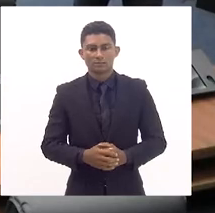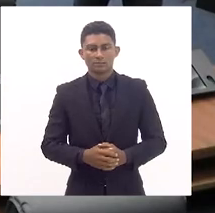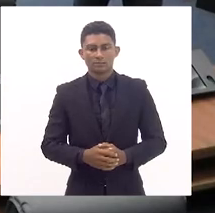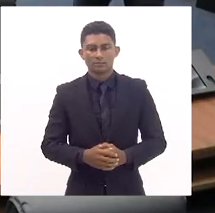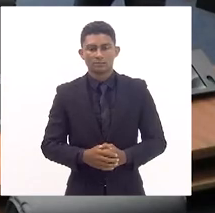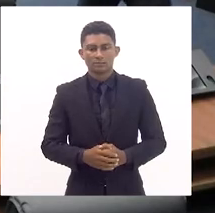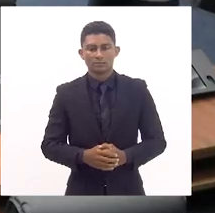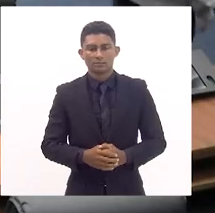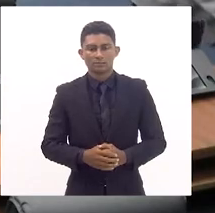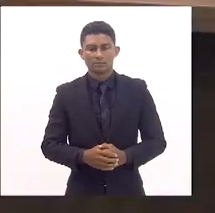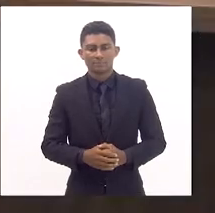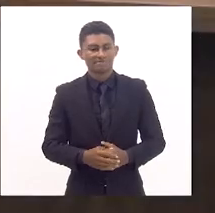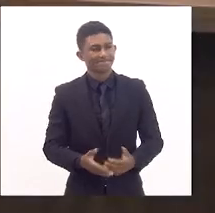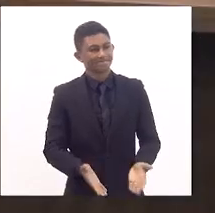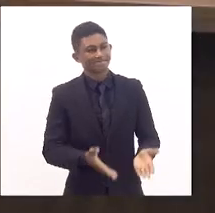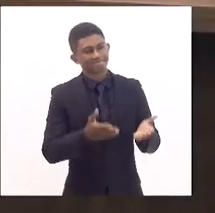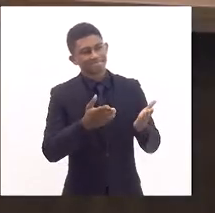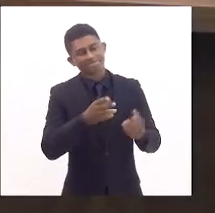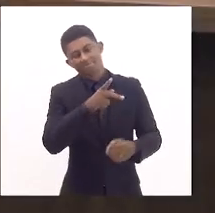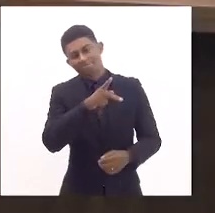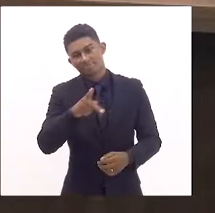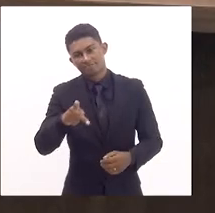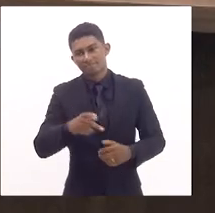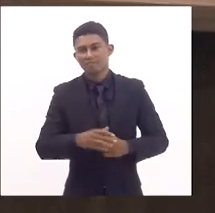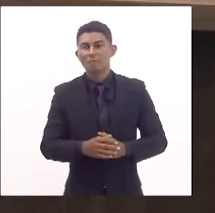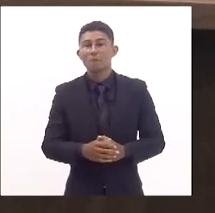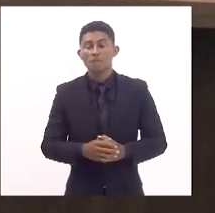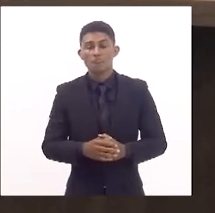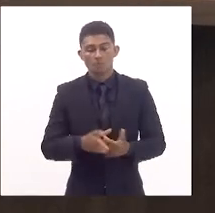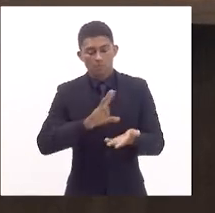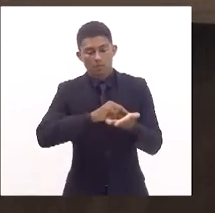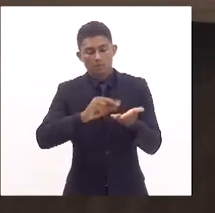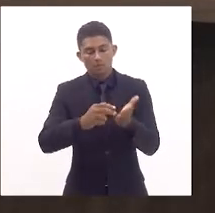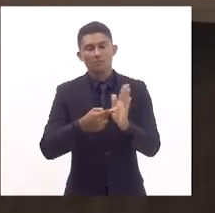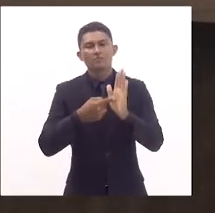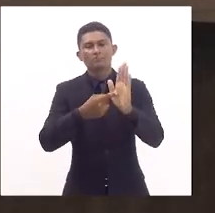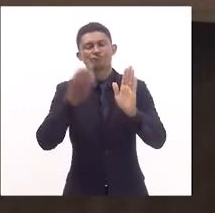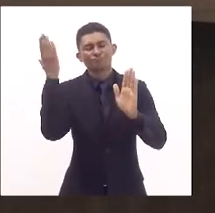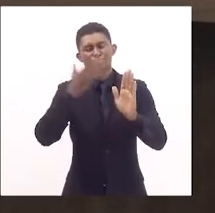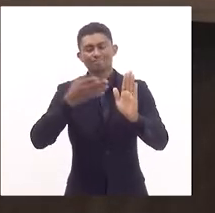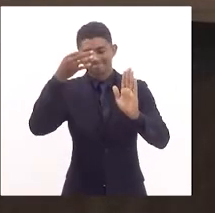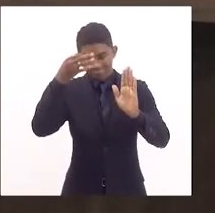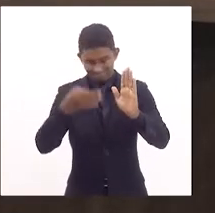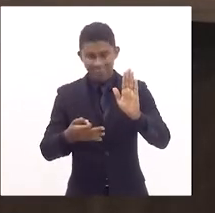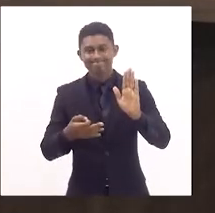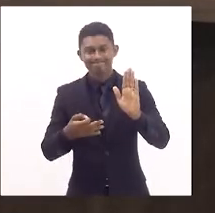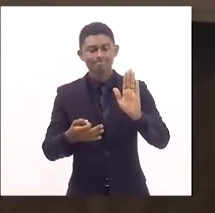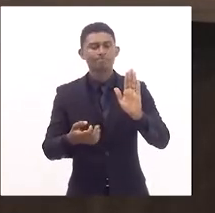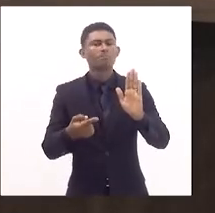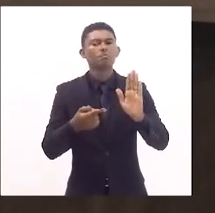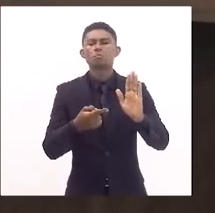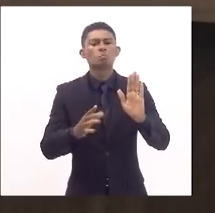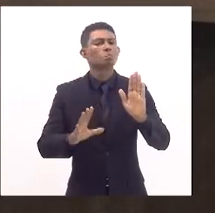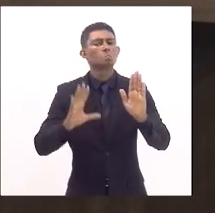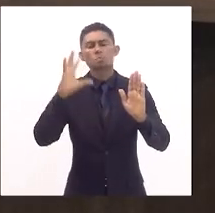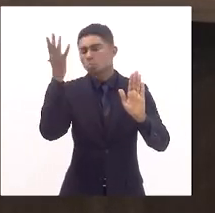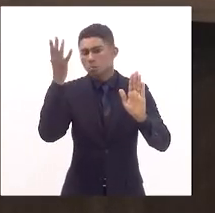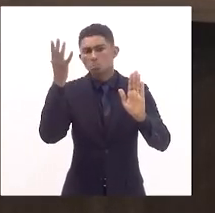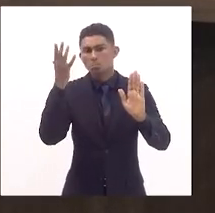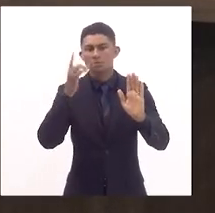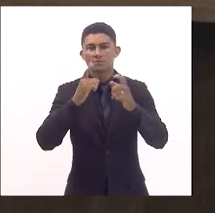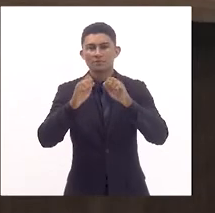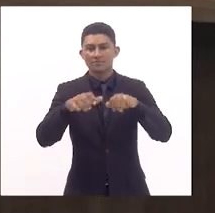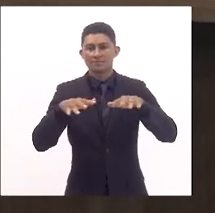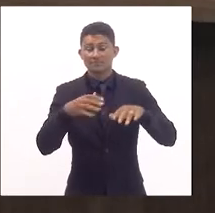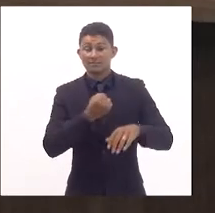a senhora Presidente a ata reflete com exatidão o ocorrido